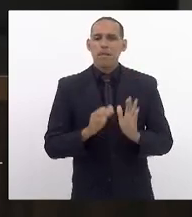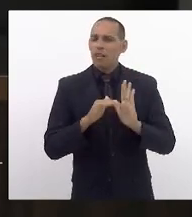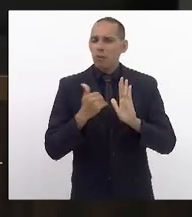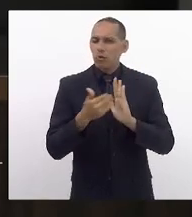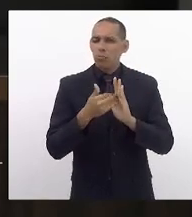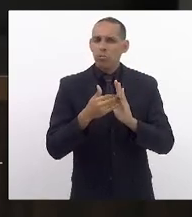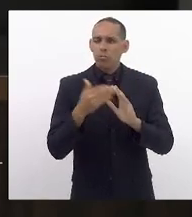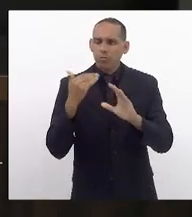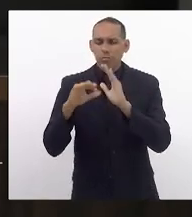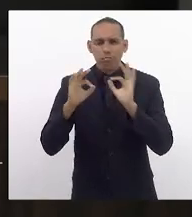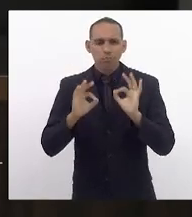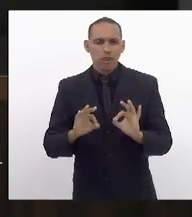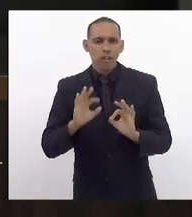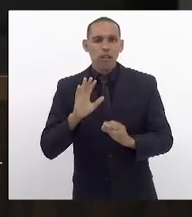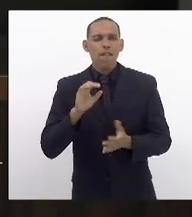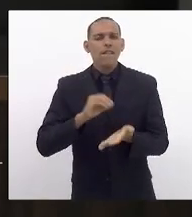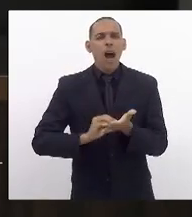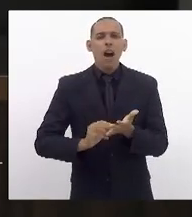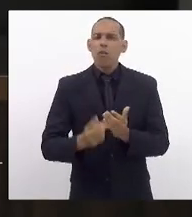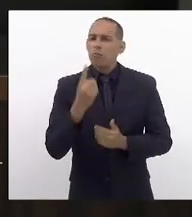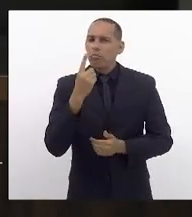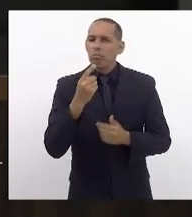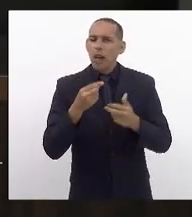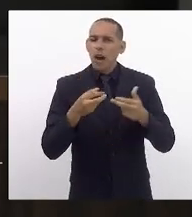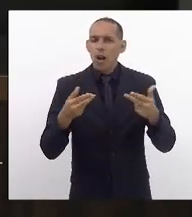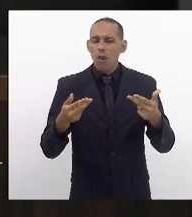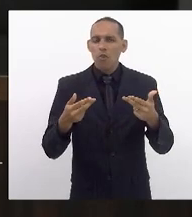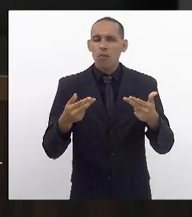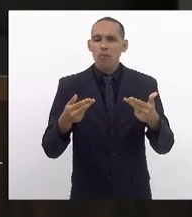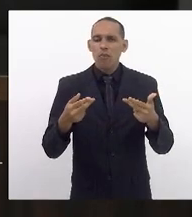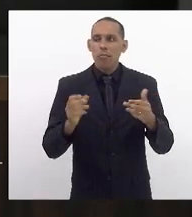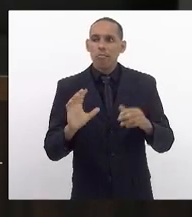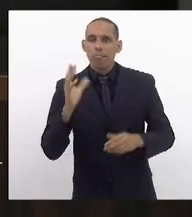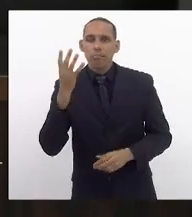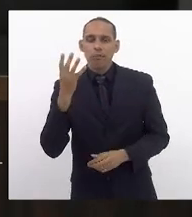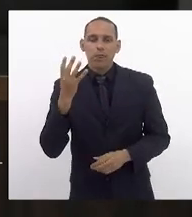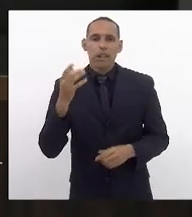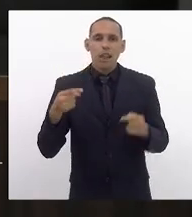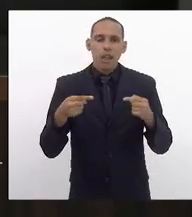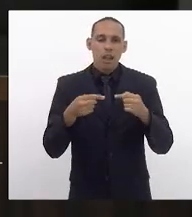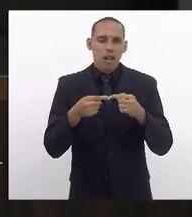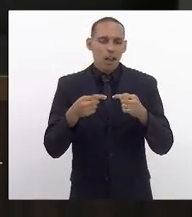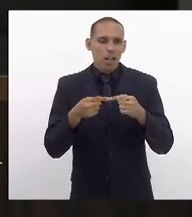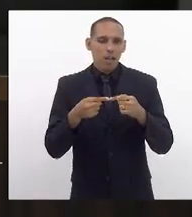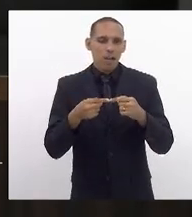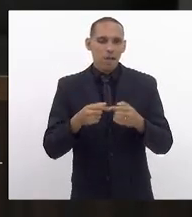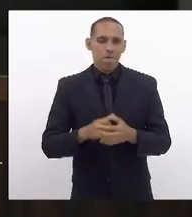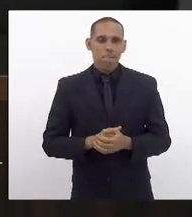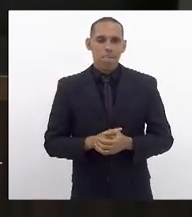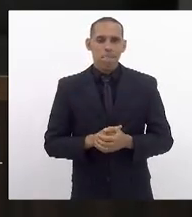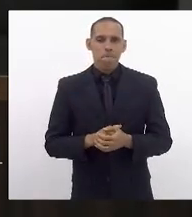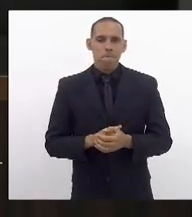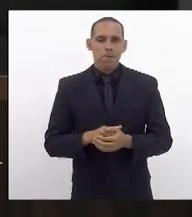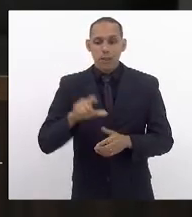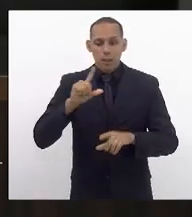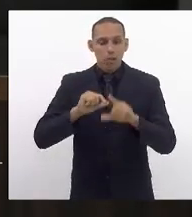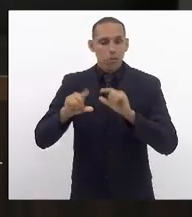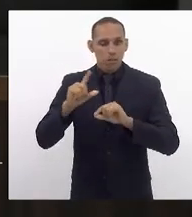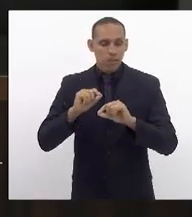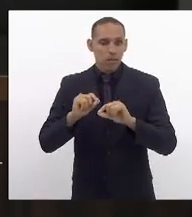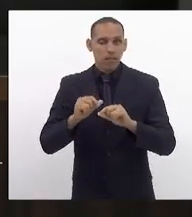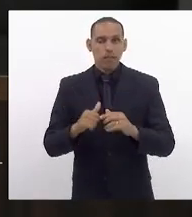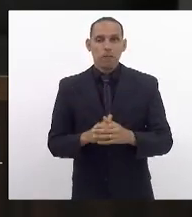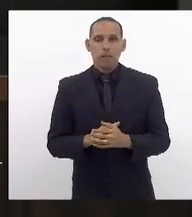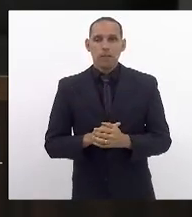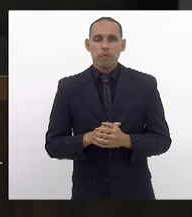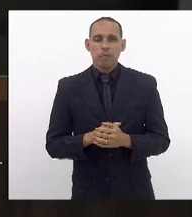bem encaminhadas, exceto uma questão que hoje, agora há pouco, surgiu em relação à opção